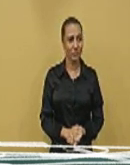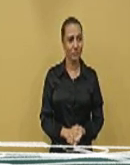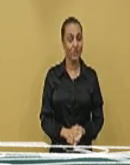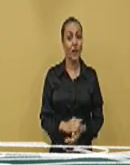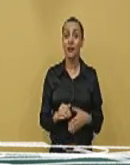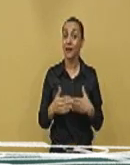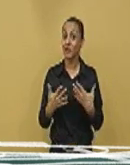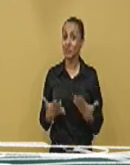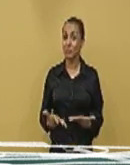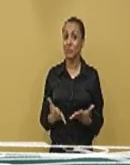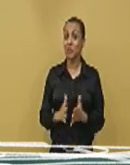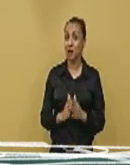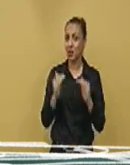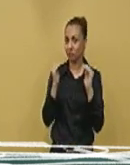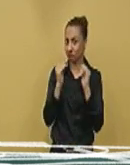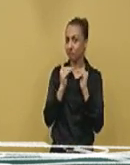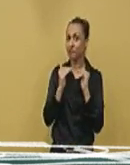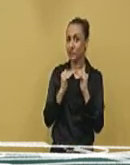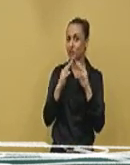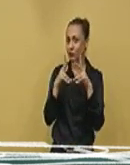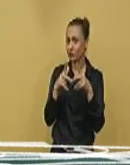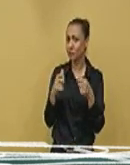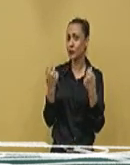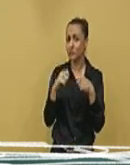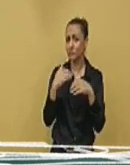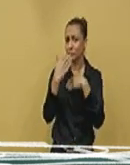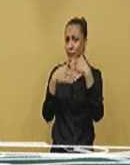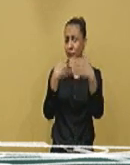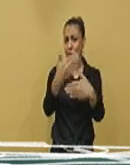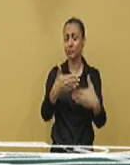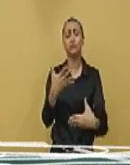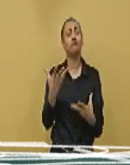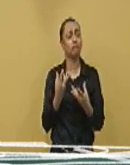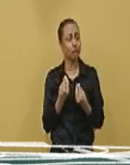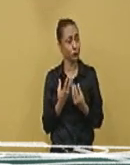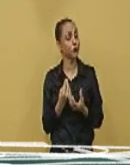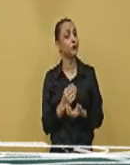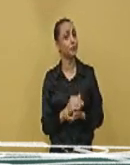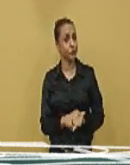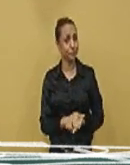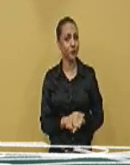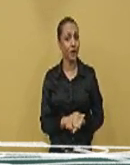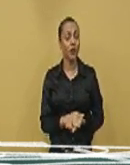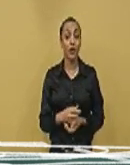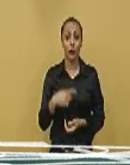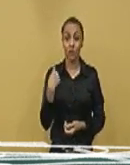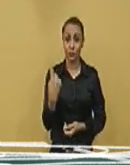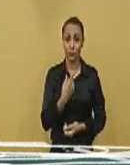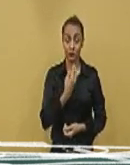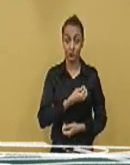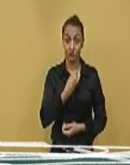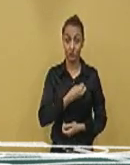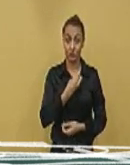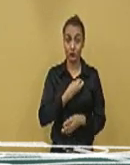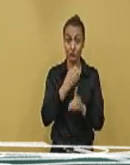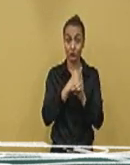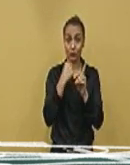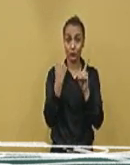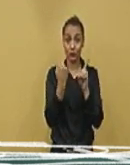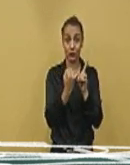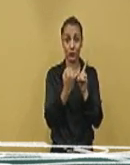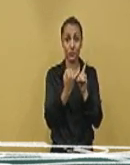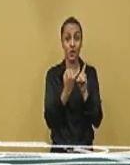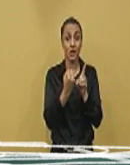Bom, é consenso que nós precisamos avançar e muito. Nós estamos vivendo uma sociedade